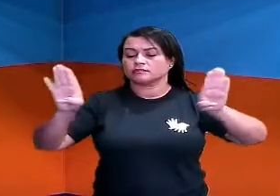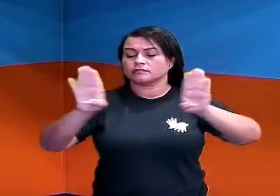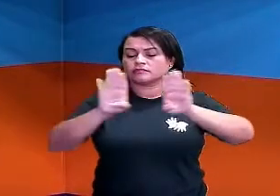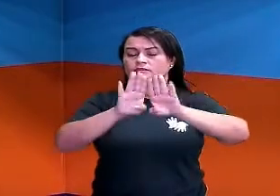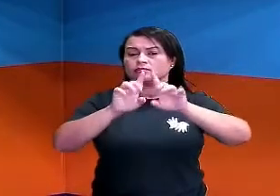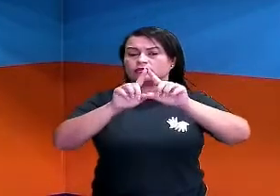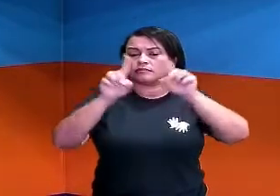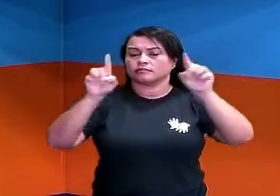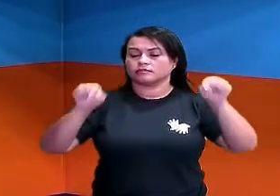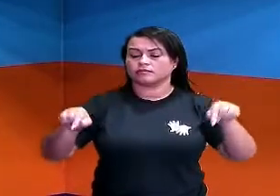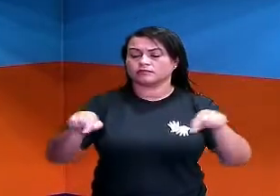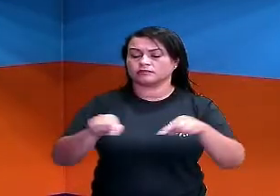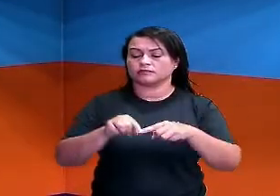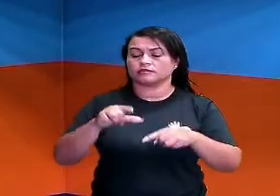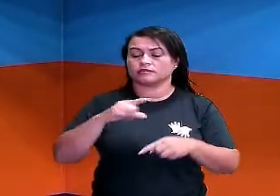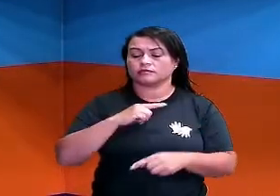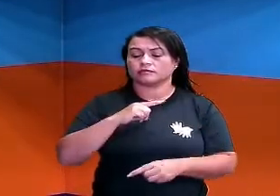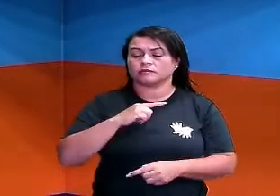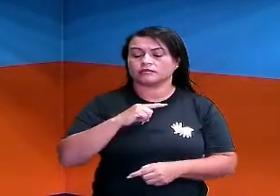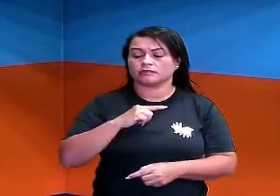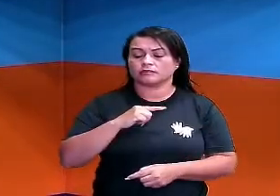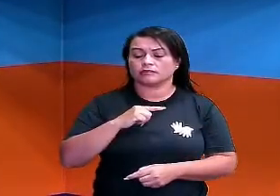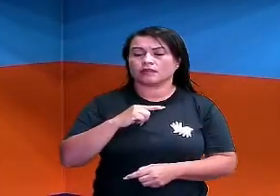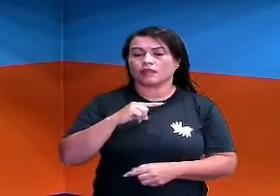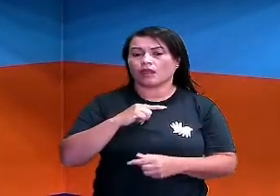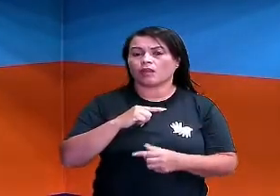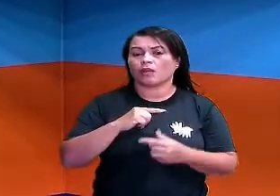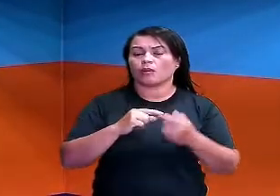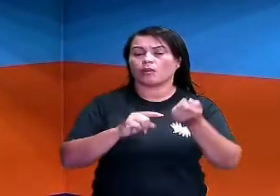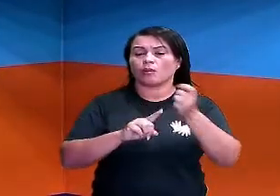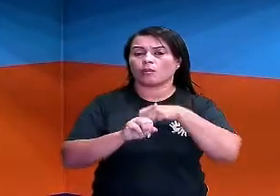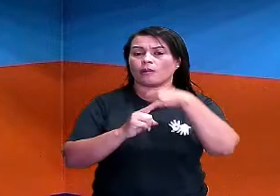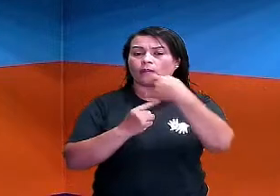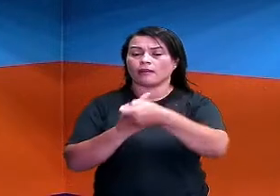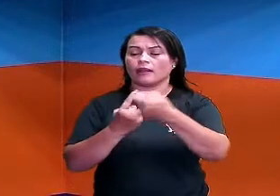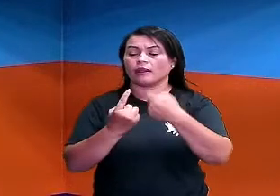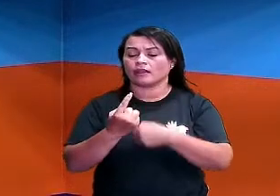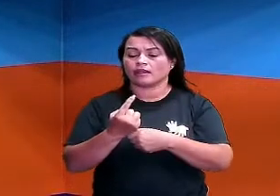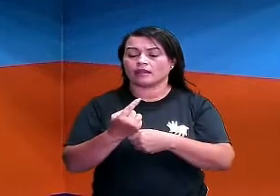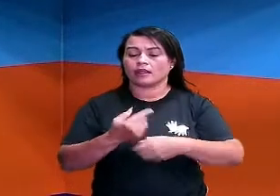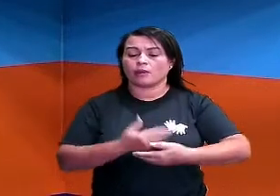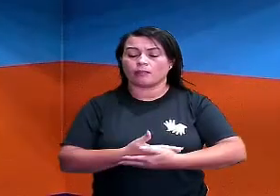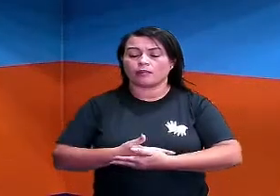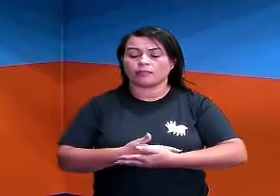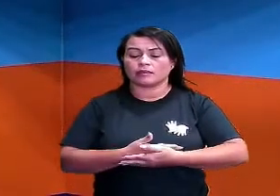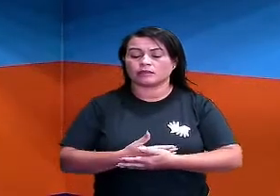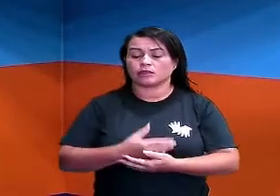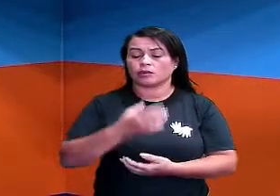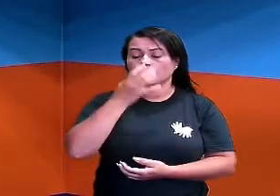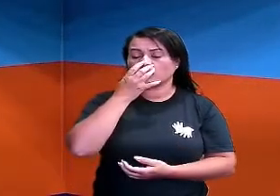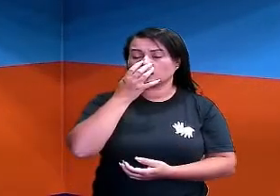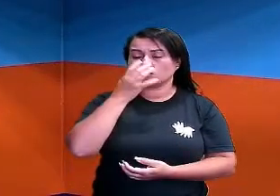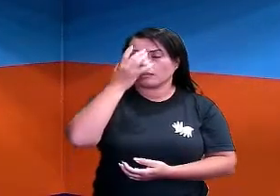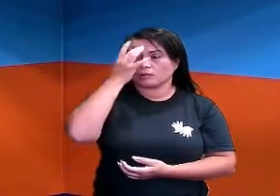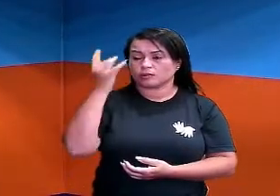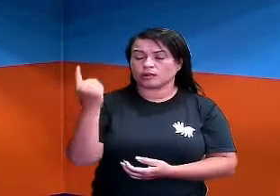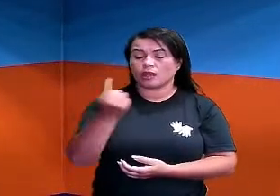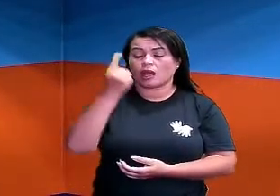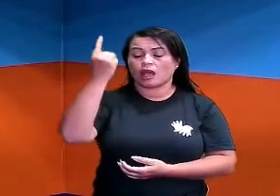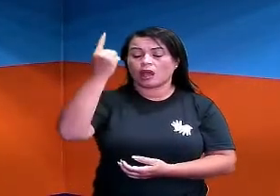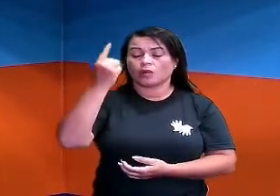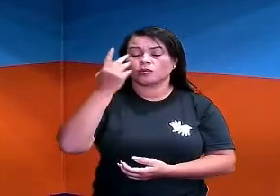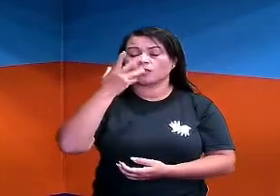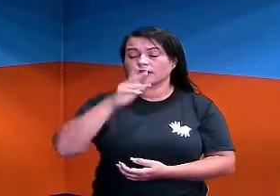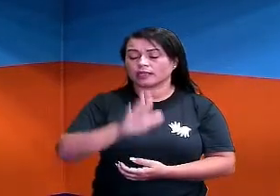tá? E eu tenho uma bananeira, cachorro, um bebezinho, uma pessoa mais adulta e